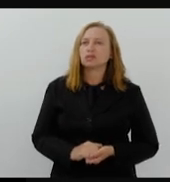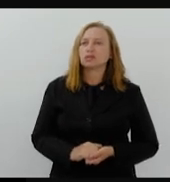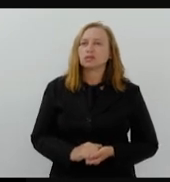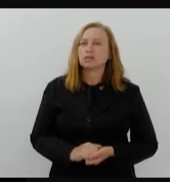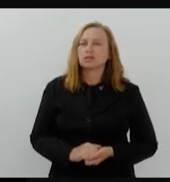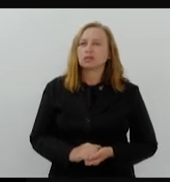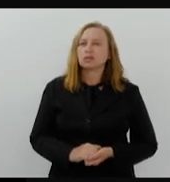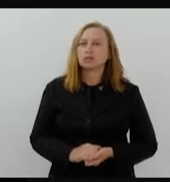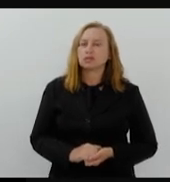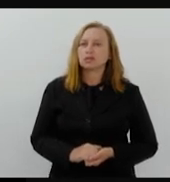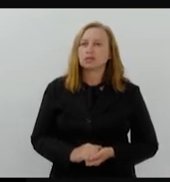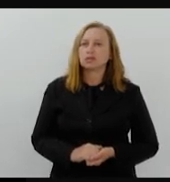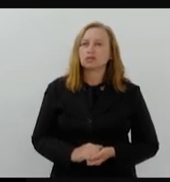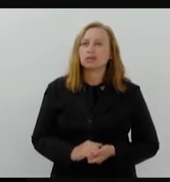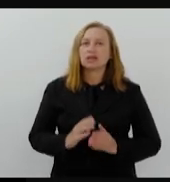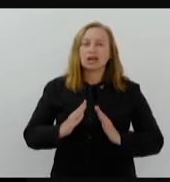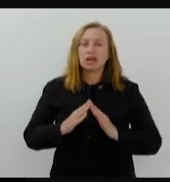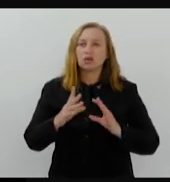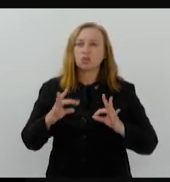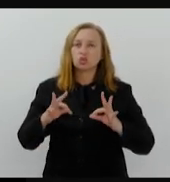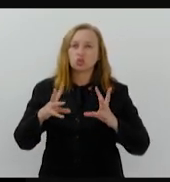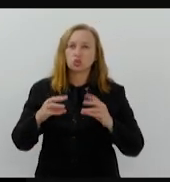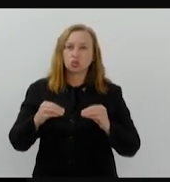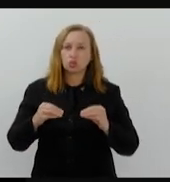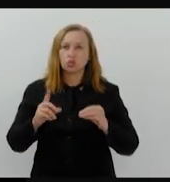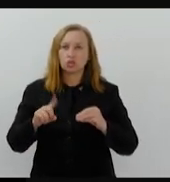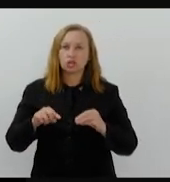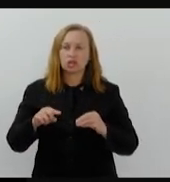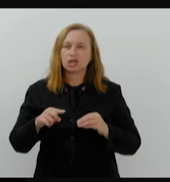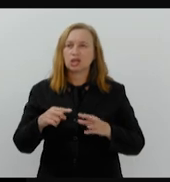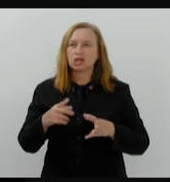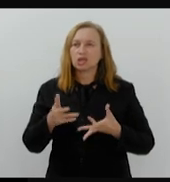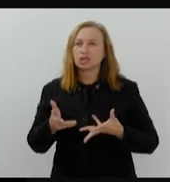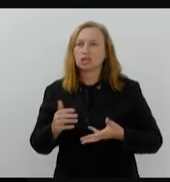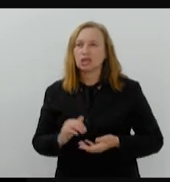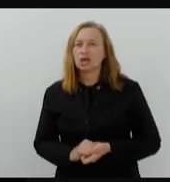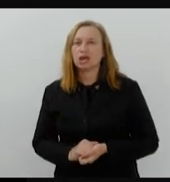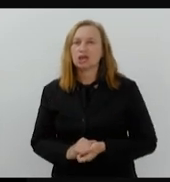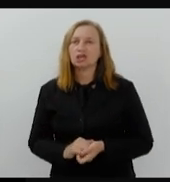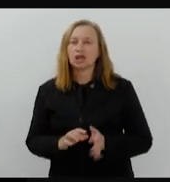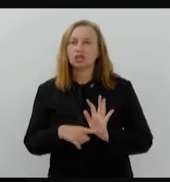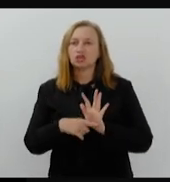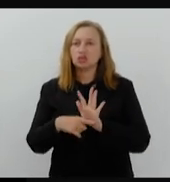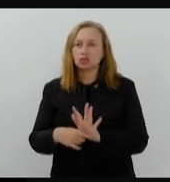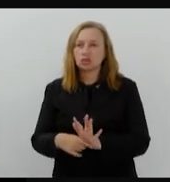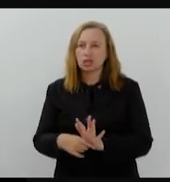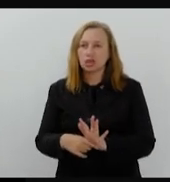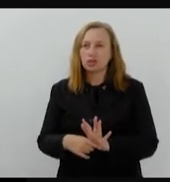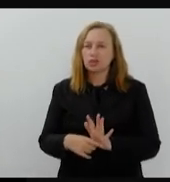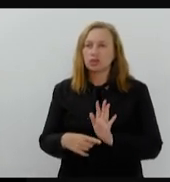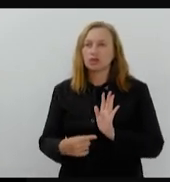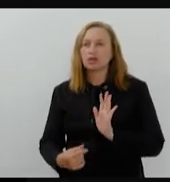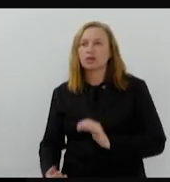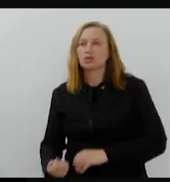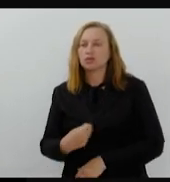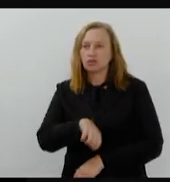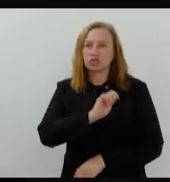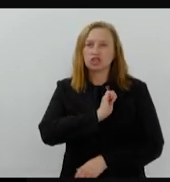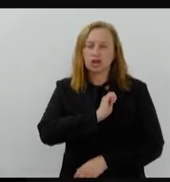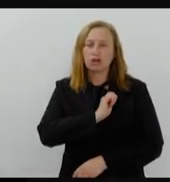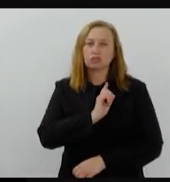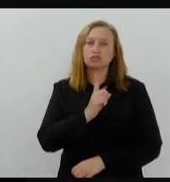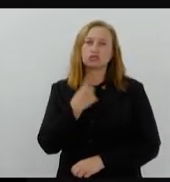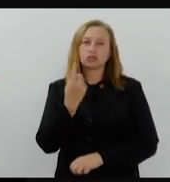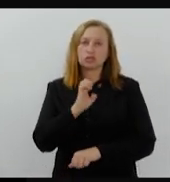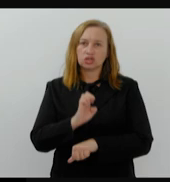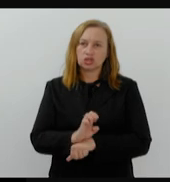da casa como um todo, tentar ajudar, né, a recuperação fiscal do nosso